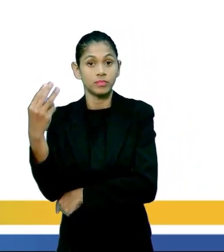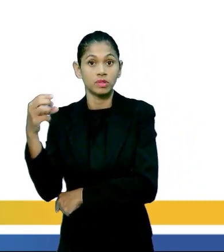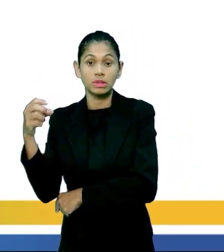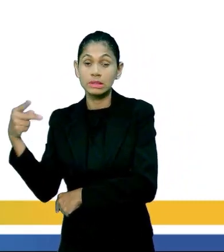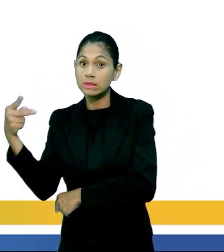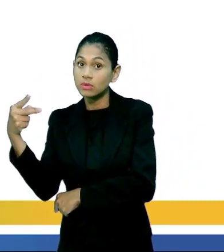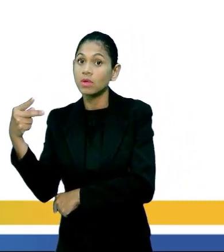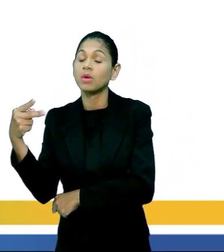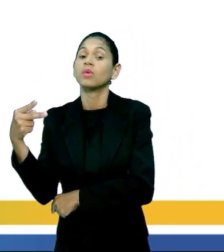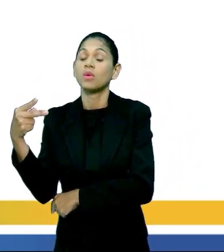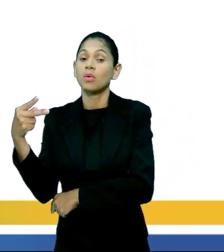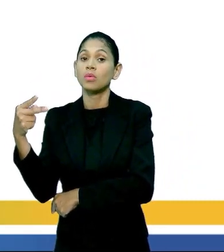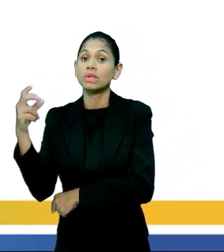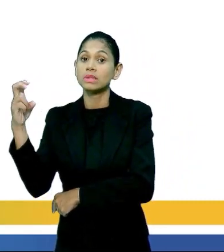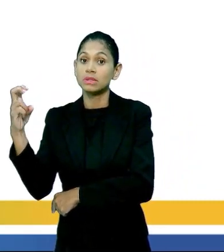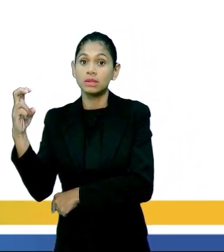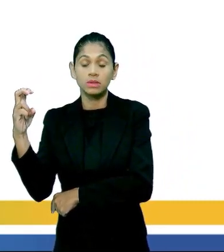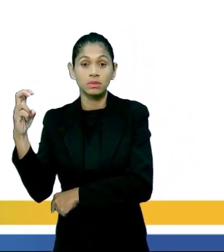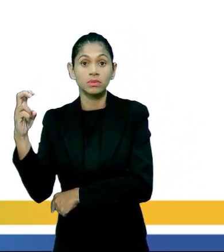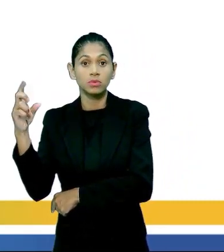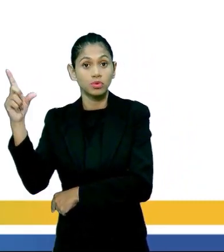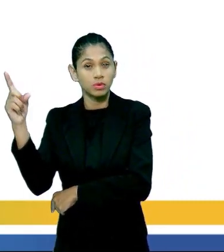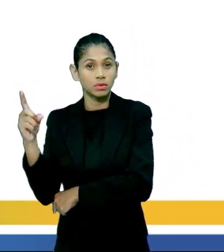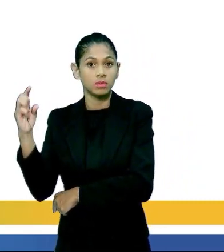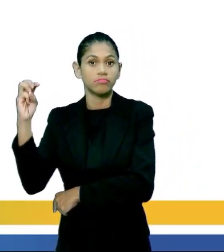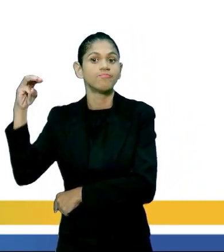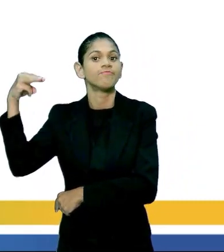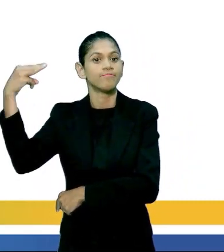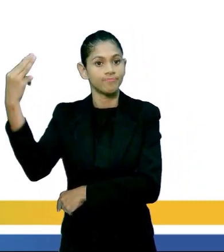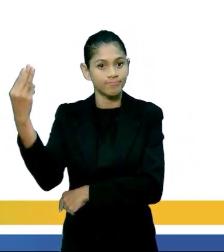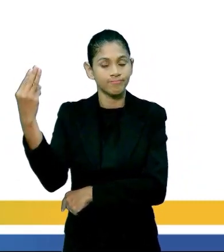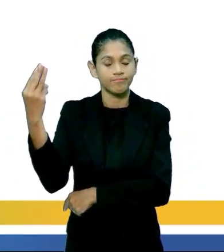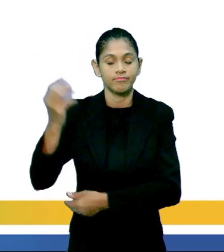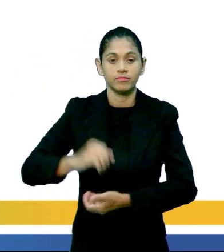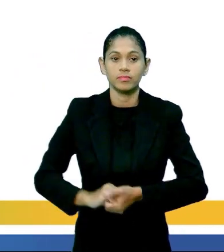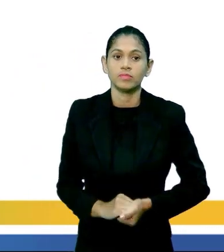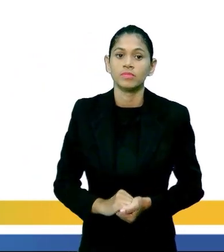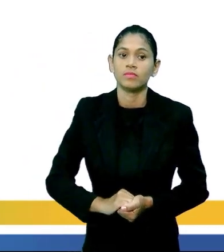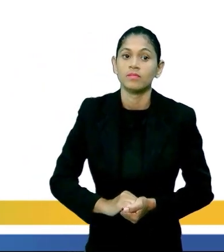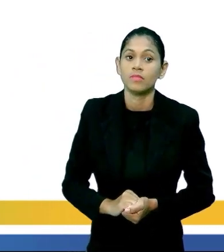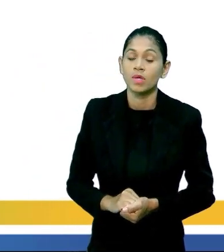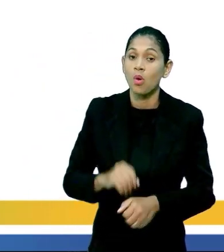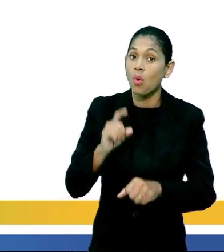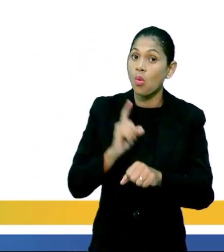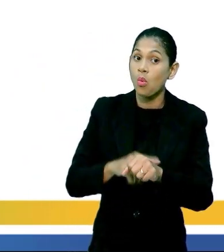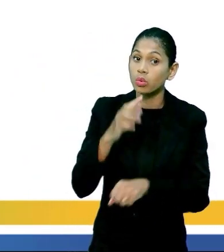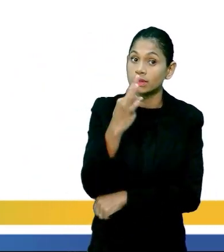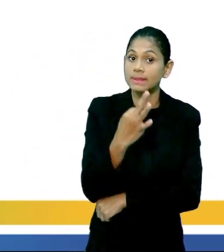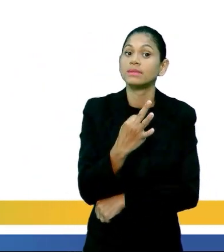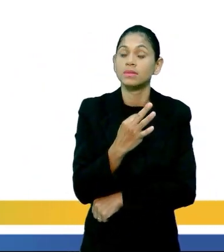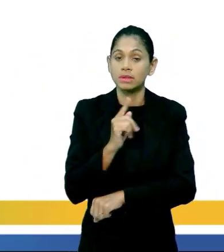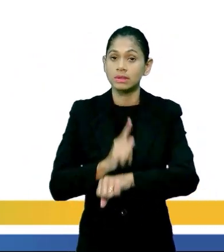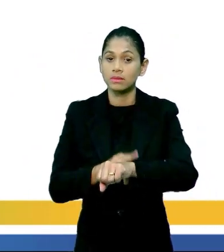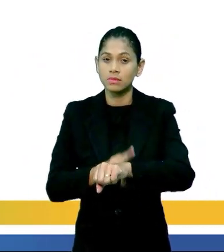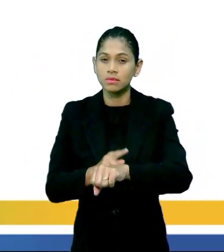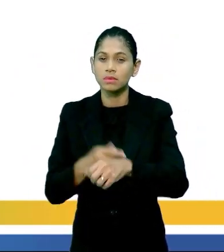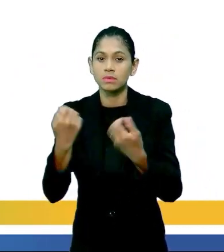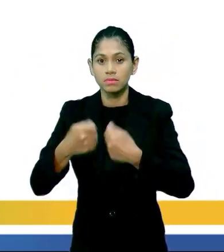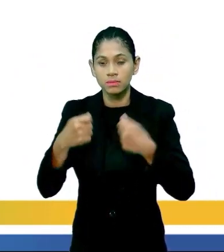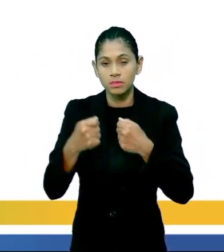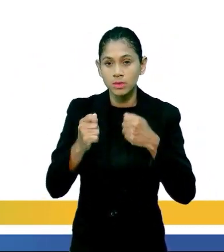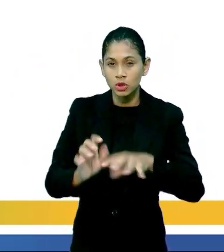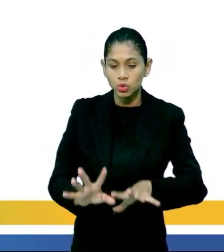Sendo o tempo necessário para encher completamente o restante do depósito, chegamos à seguinte regra de